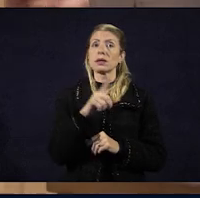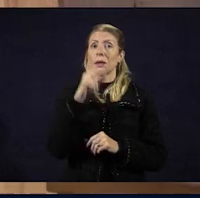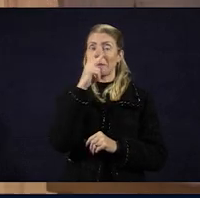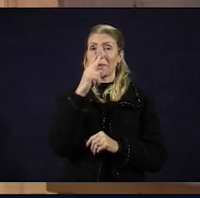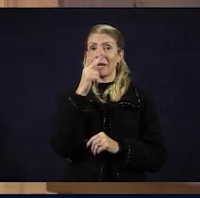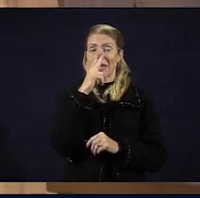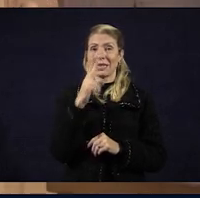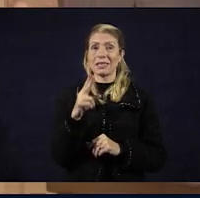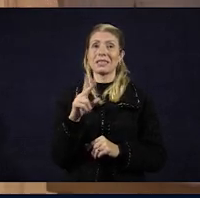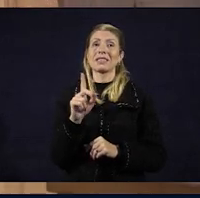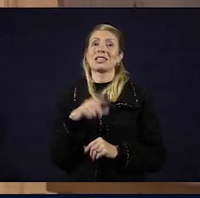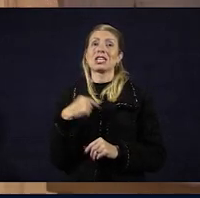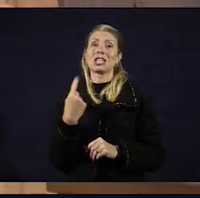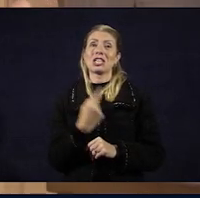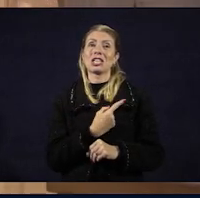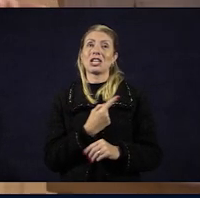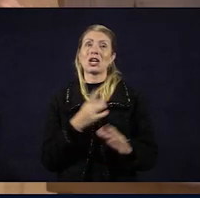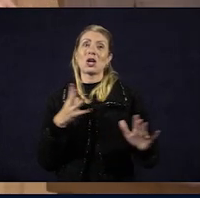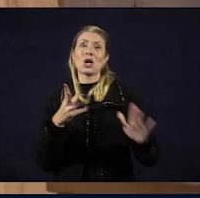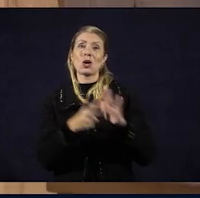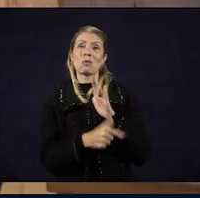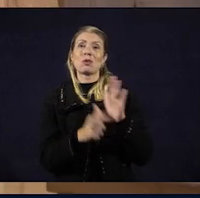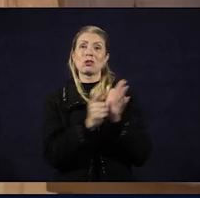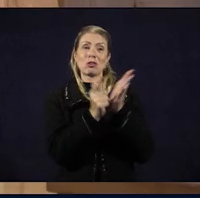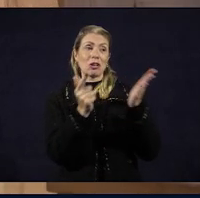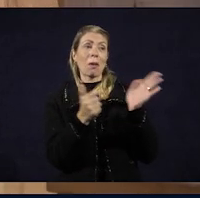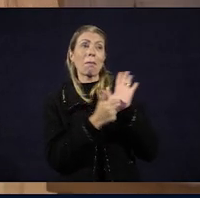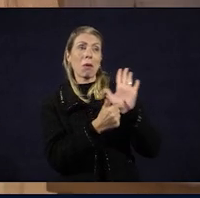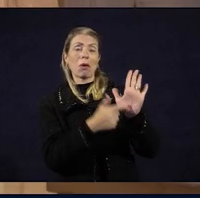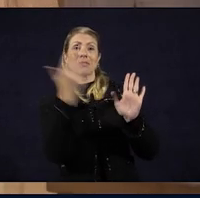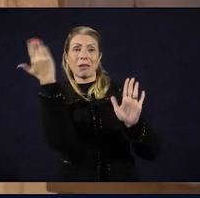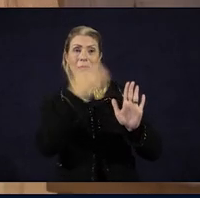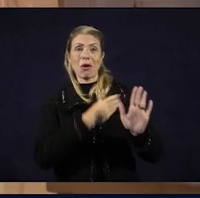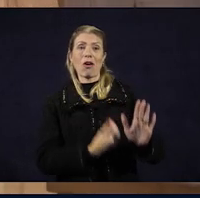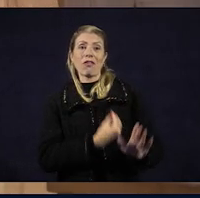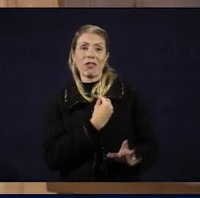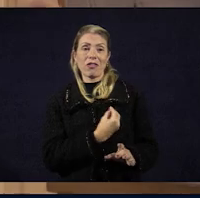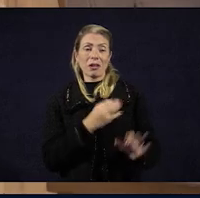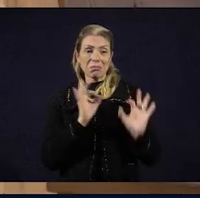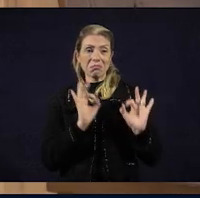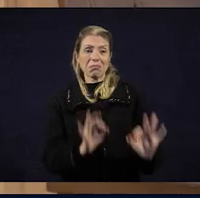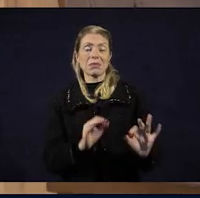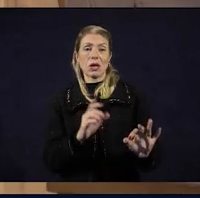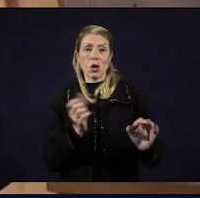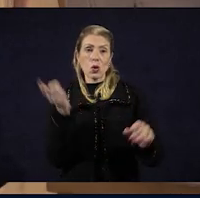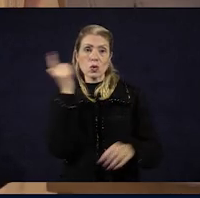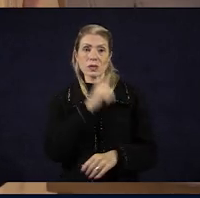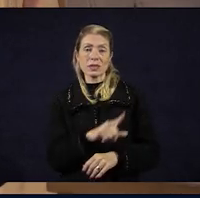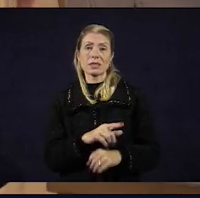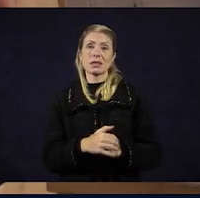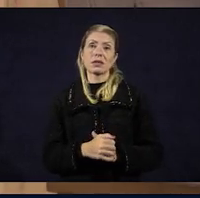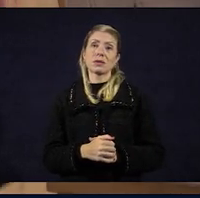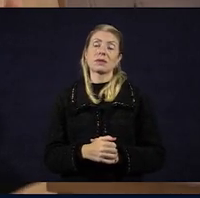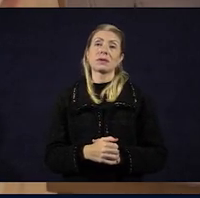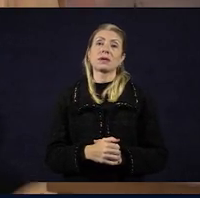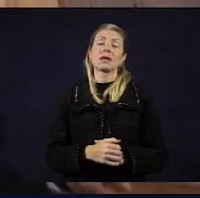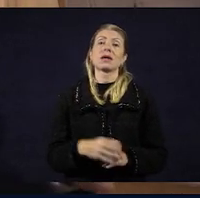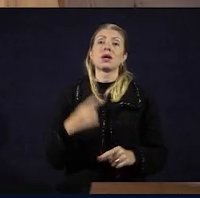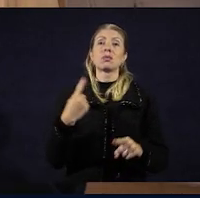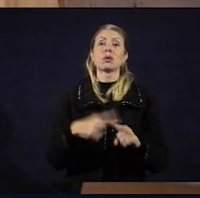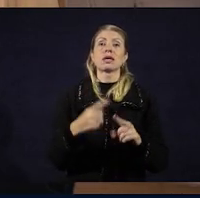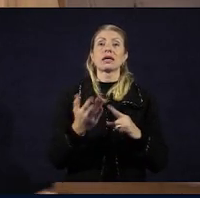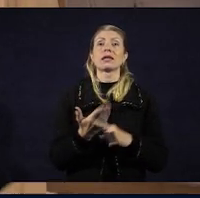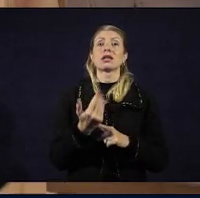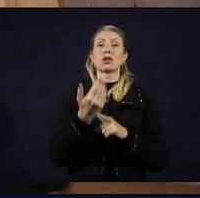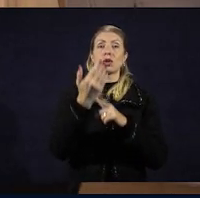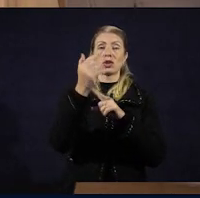sequestrado com o jornalzinho do dia com a com pra mostrar que prova de vida né então era foi muito bacana porque a